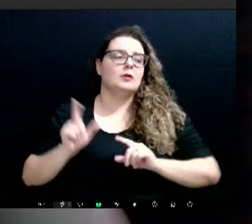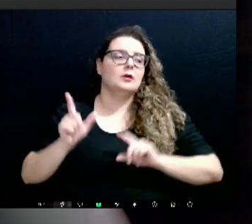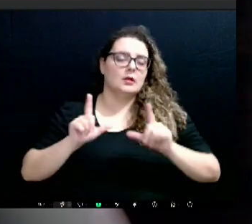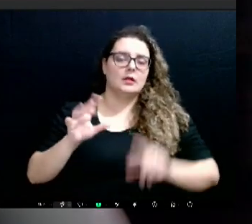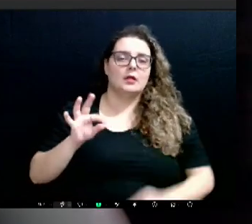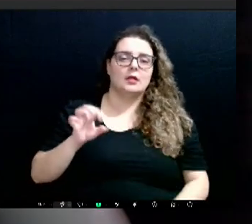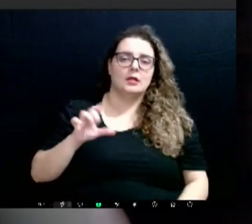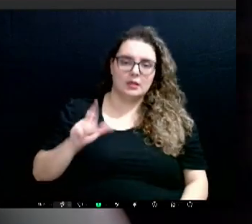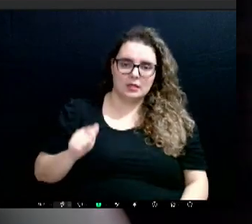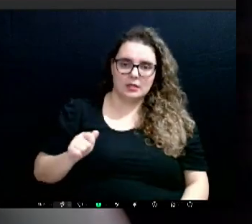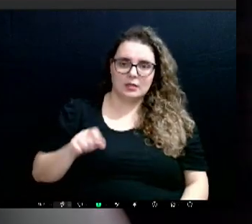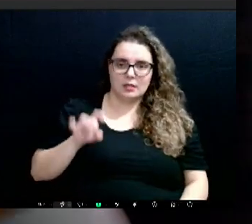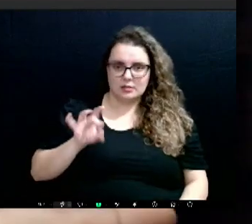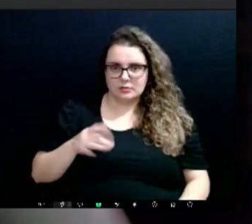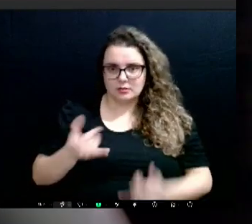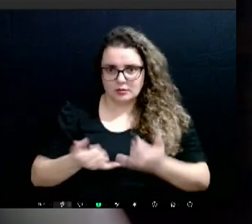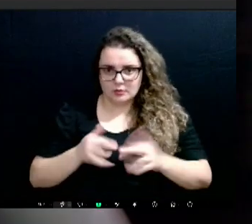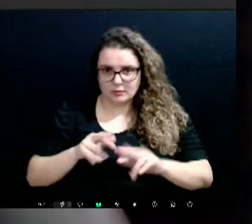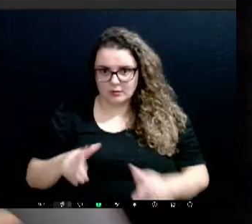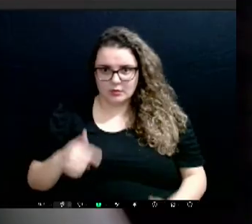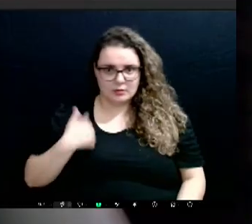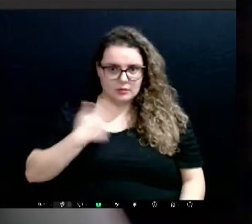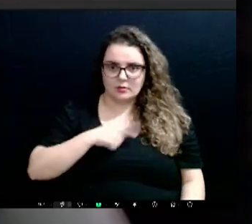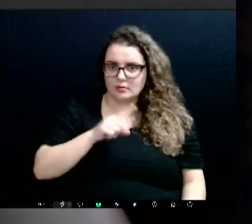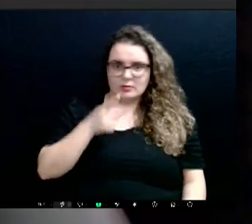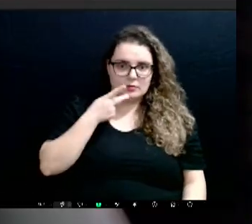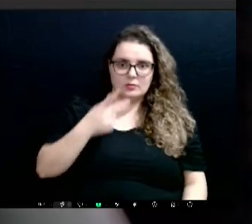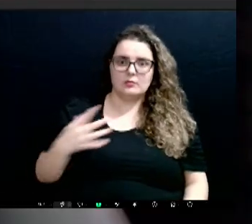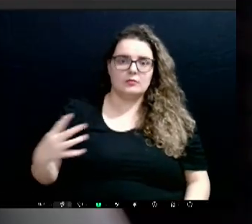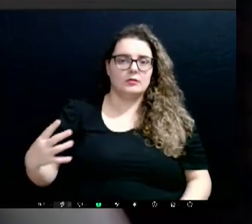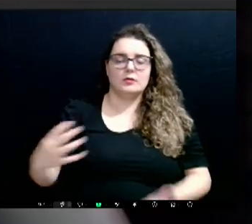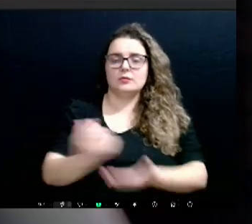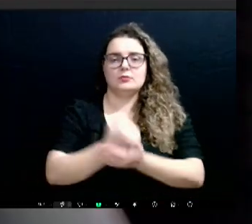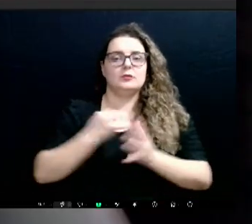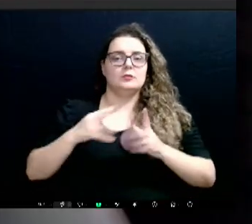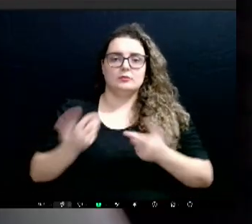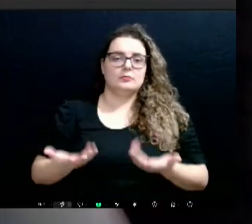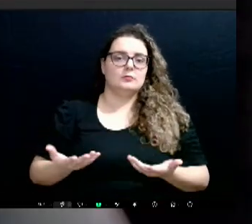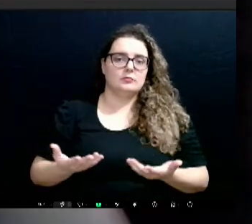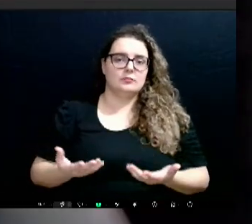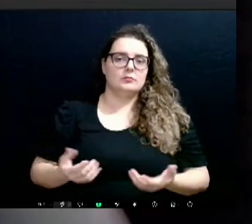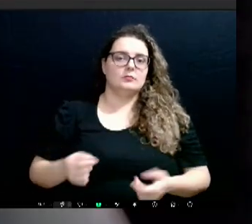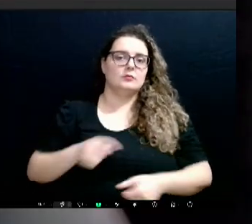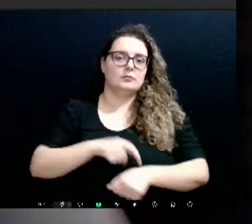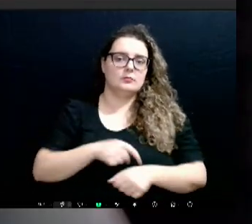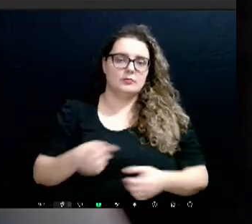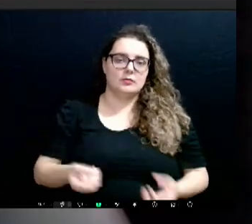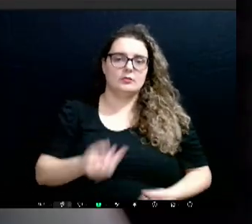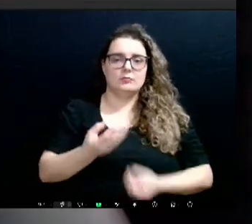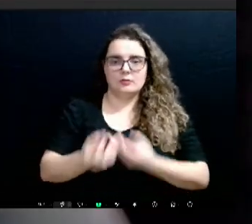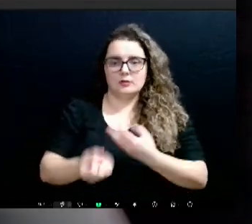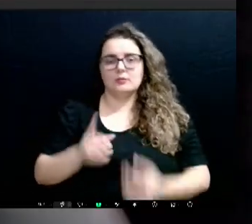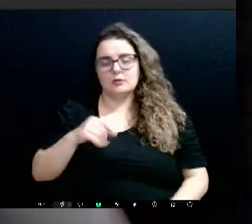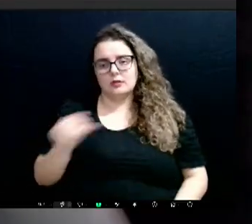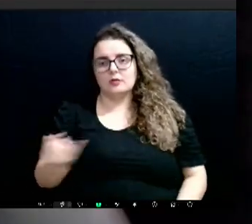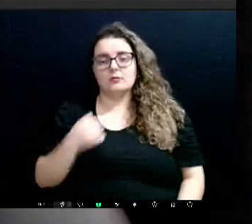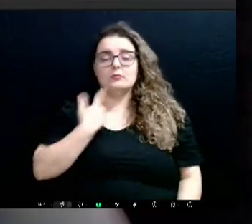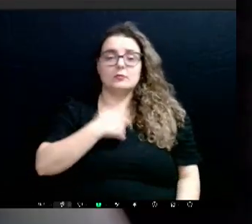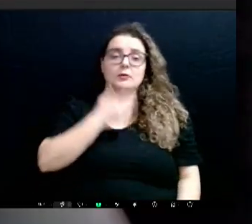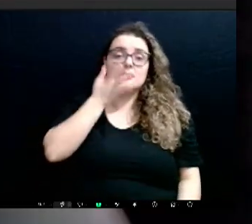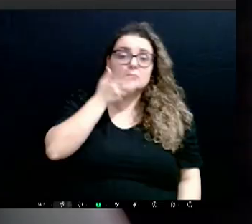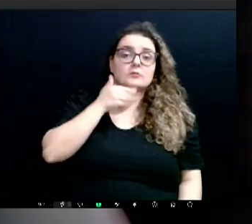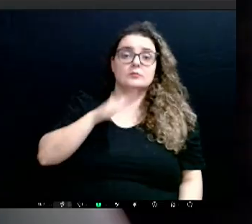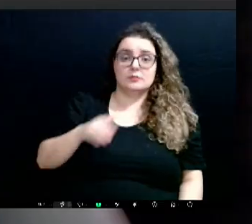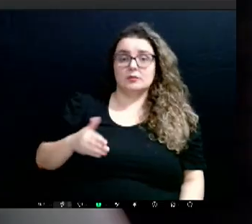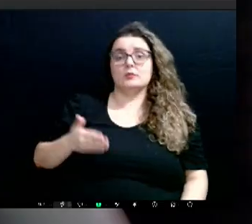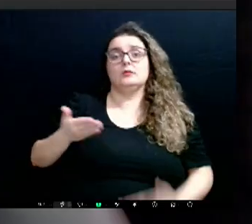um brinquedo? A gente não está dizendo que vai tirar totalmente, porque na era da informação é necessário, e para as nossas crianças elas vão lidar realmente